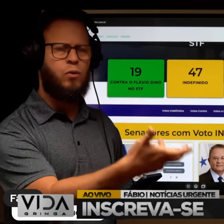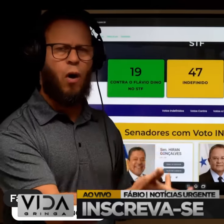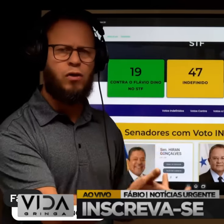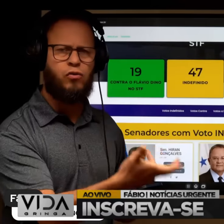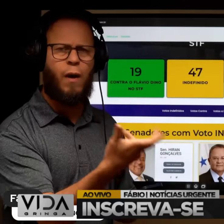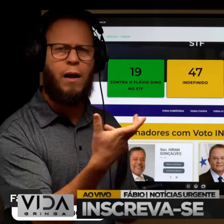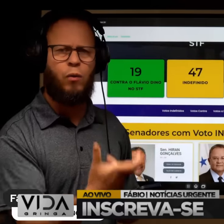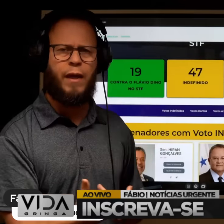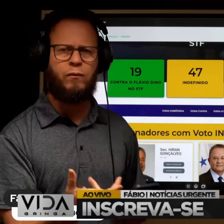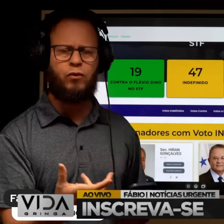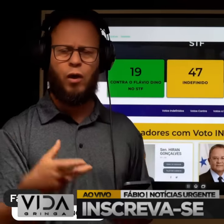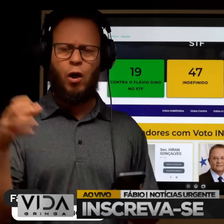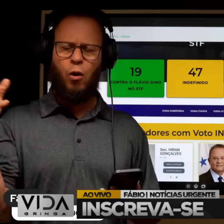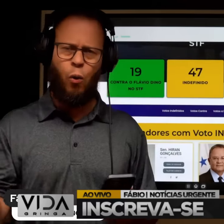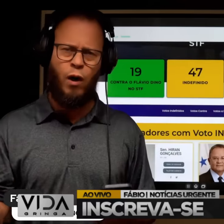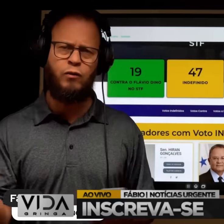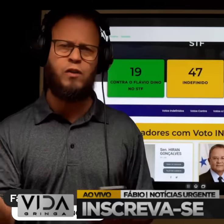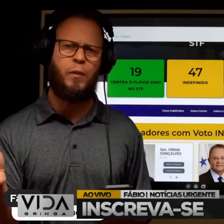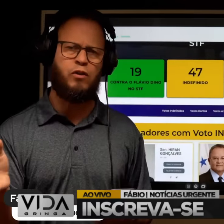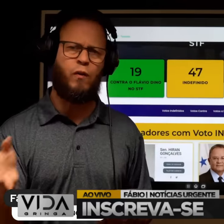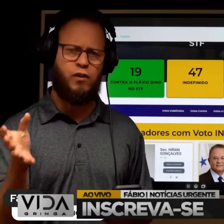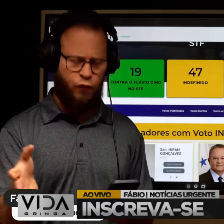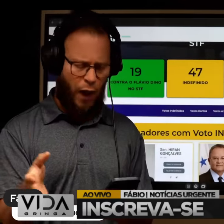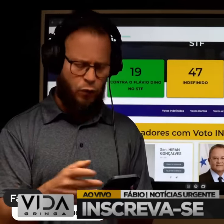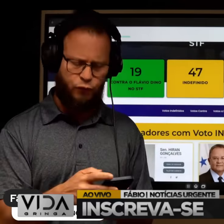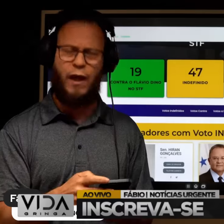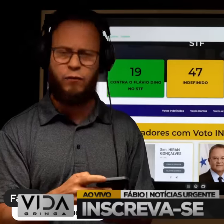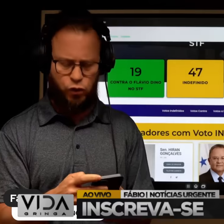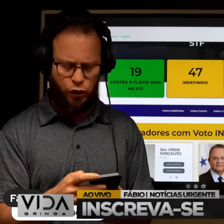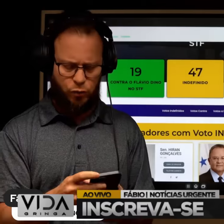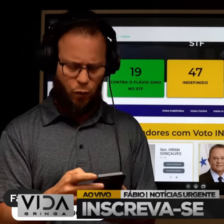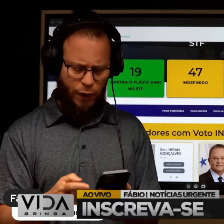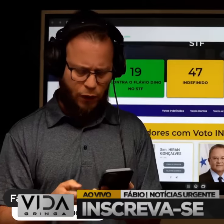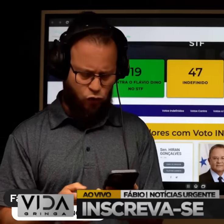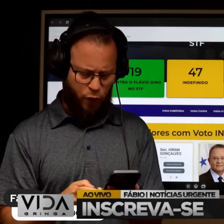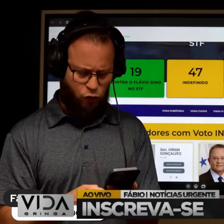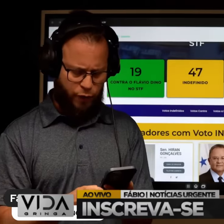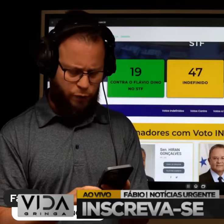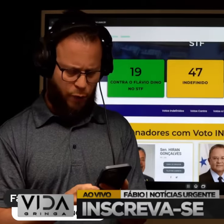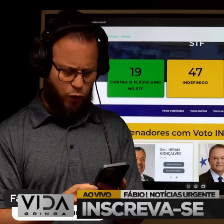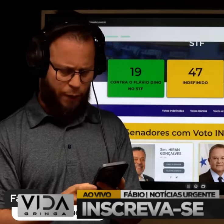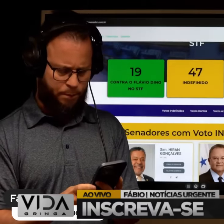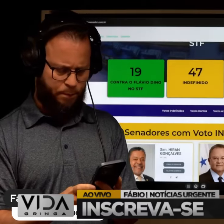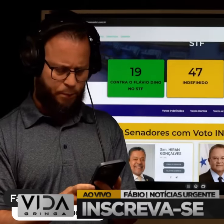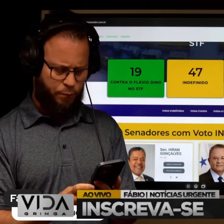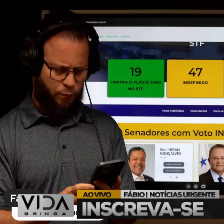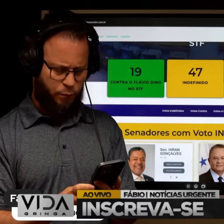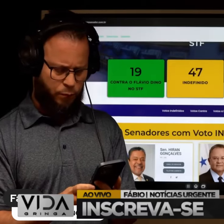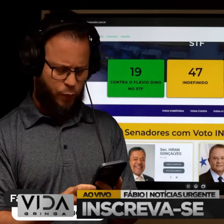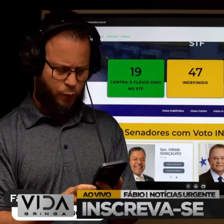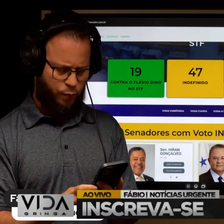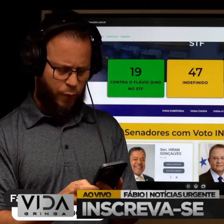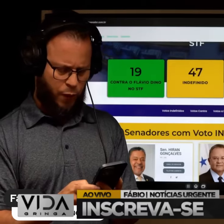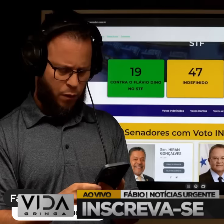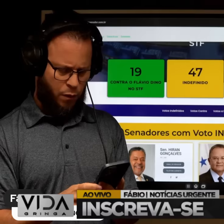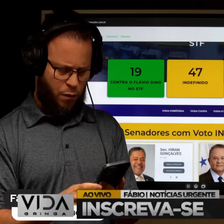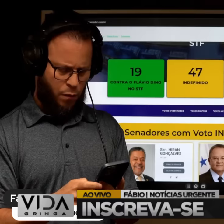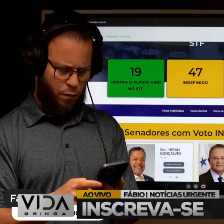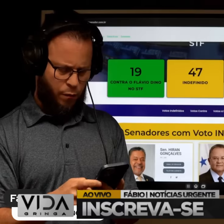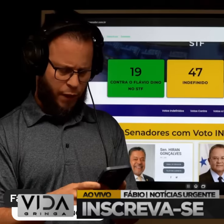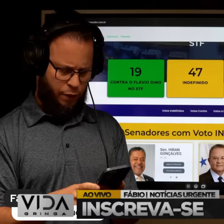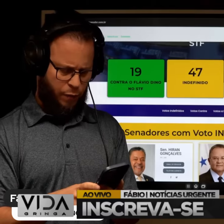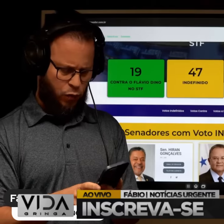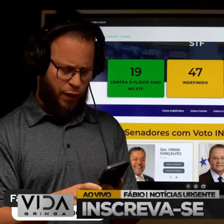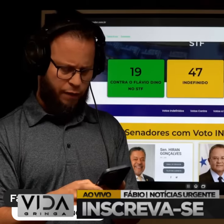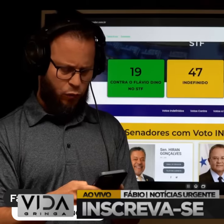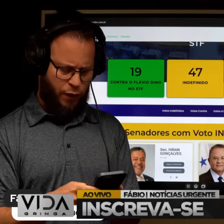ser o nosso argumento quando as pessoas falam do Flávio Dino. Olha só isso aqui, vamos lá. O tamanho da resistência a Flávio Dino...